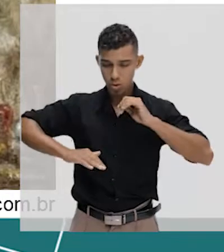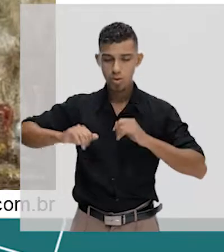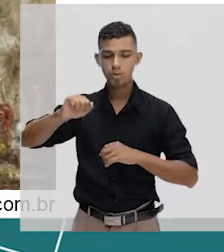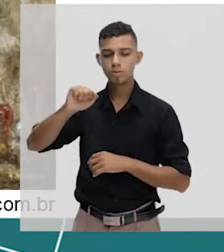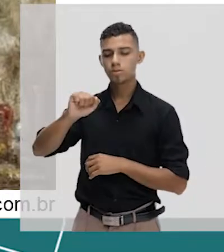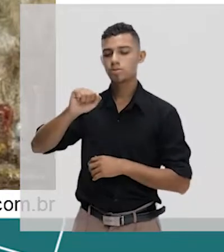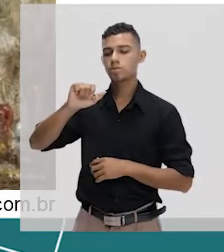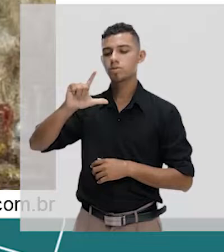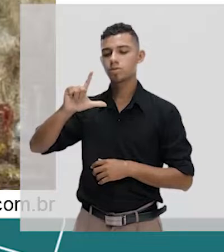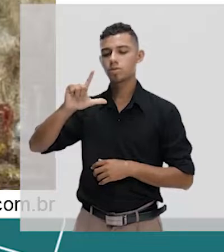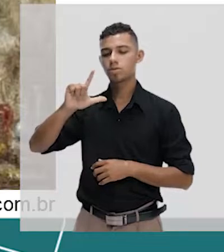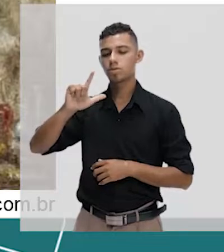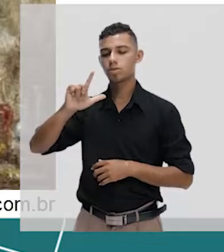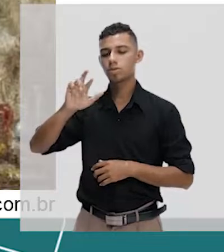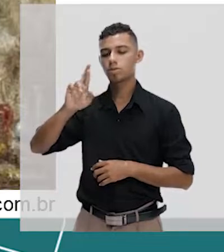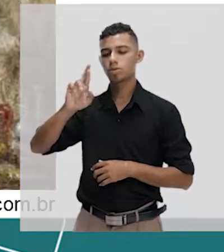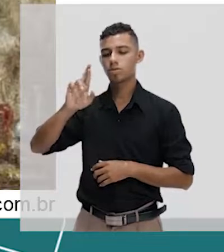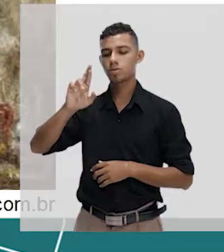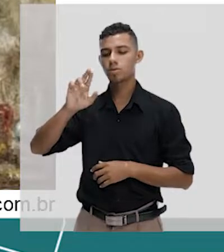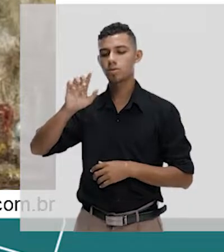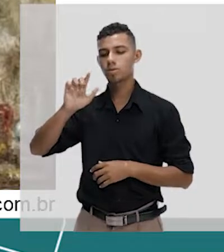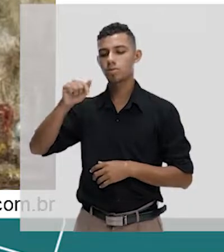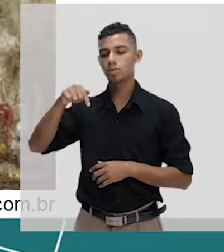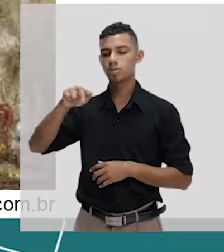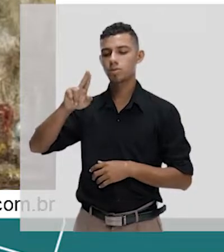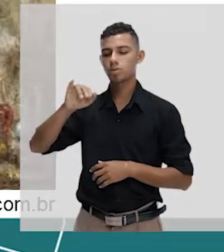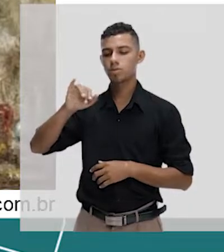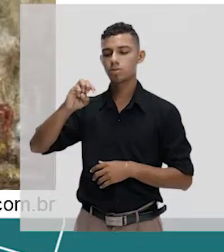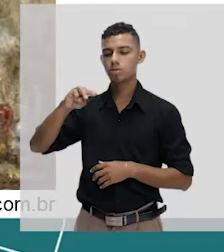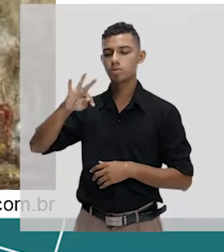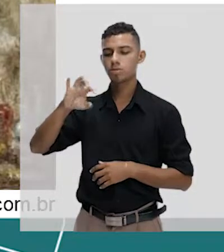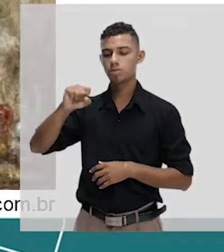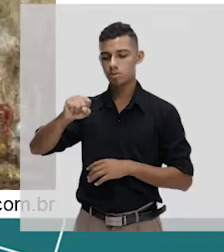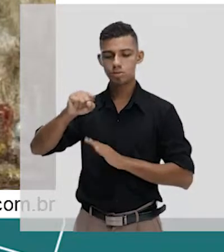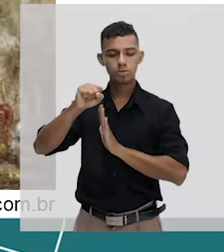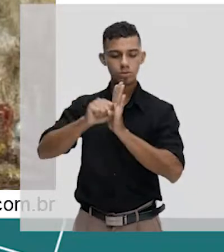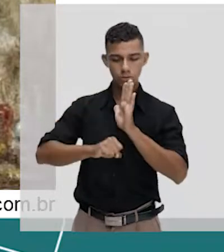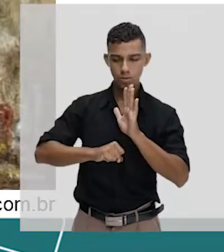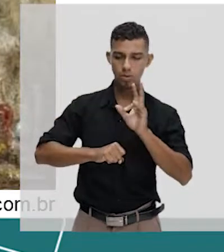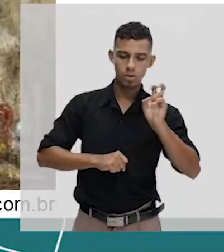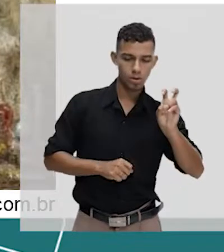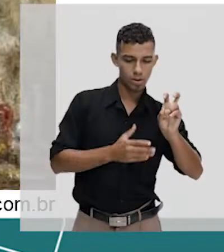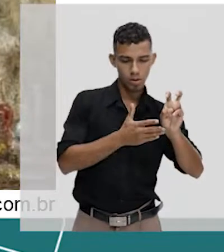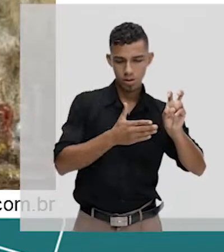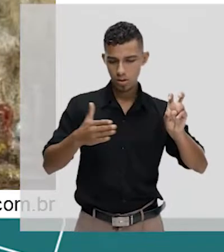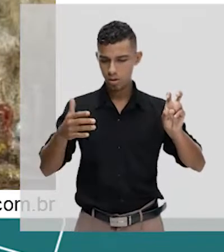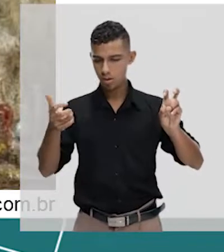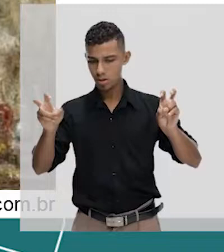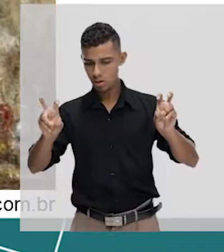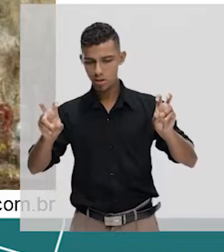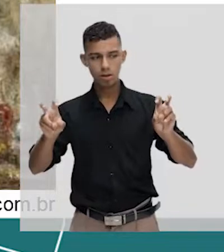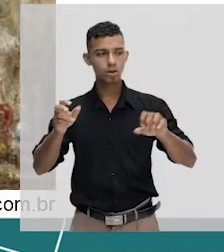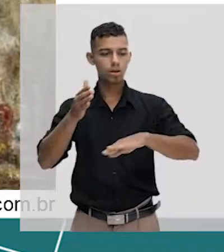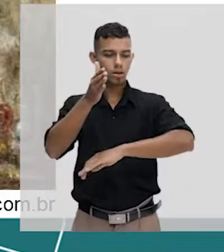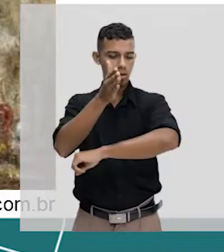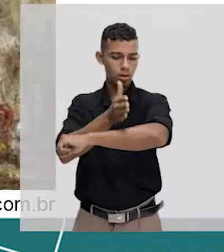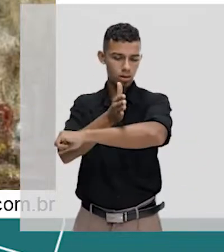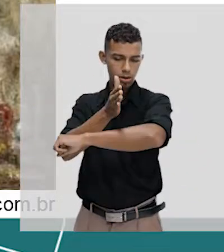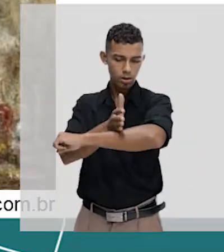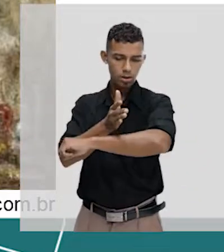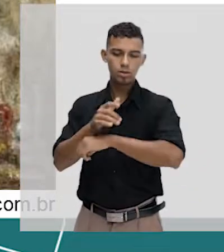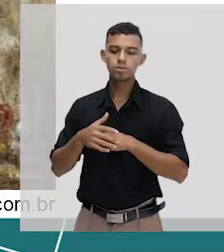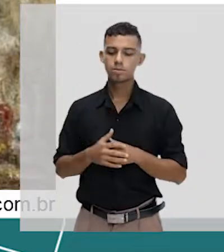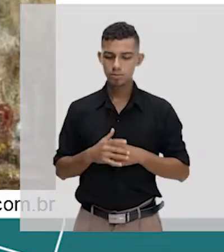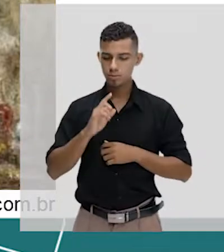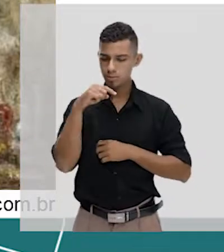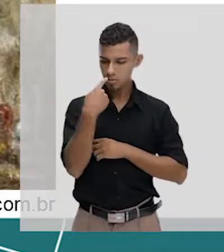séculos 5 e 15, já aqui na Idade Média, depois de Cristo, na tentativa